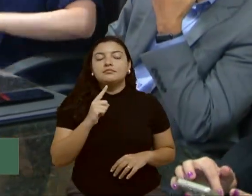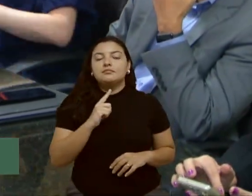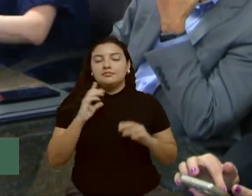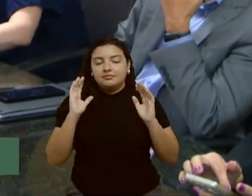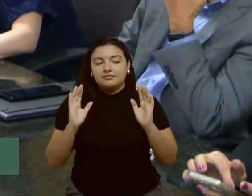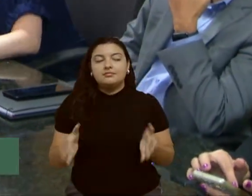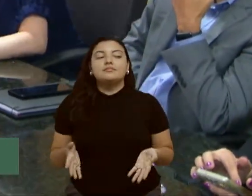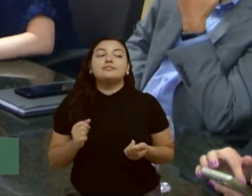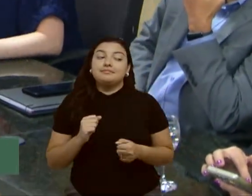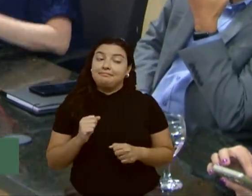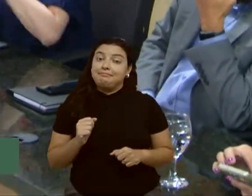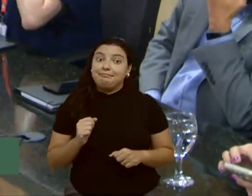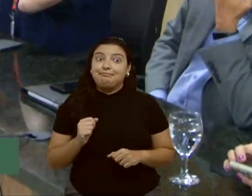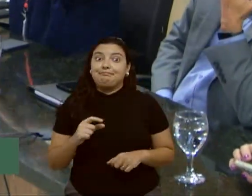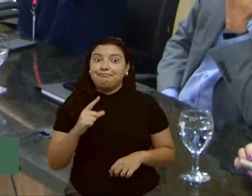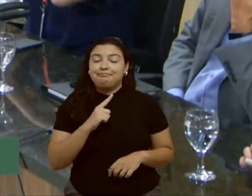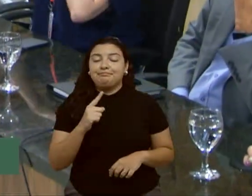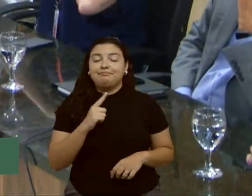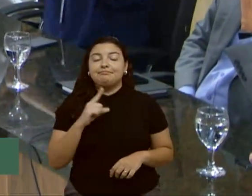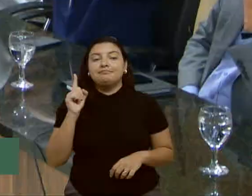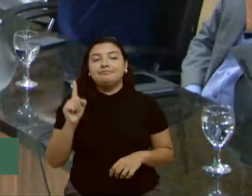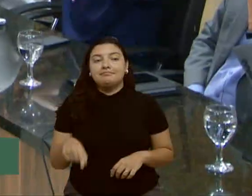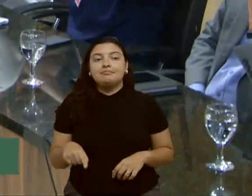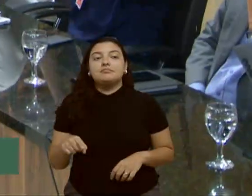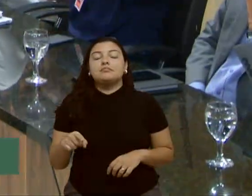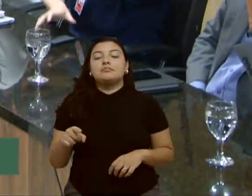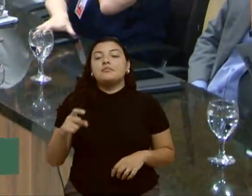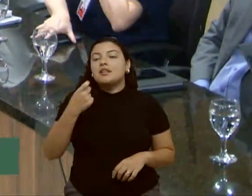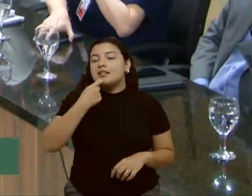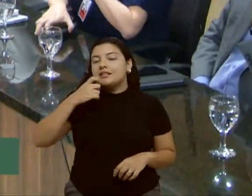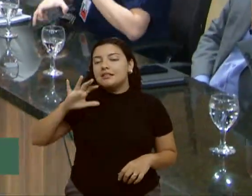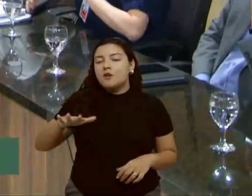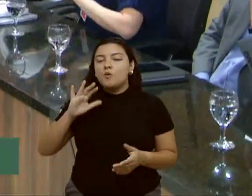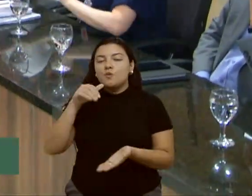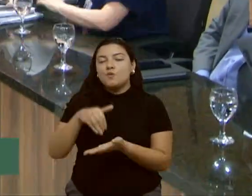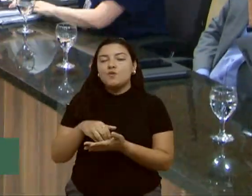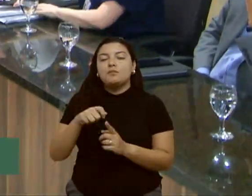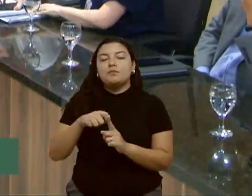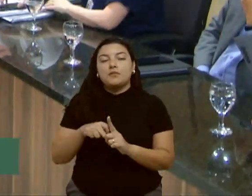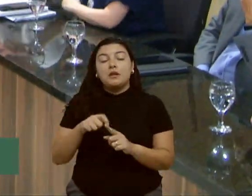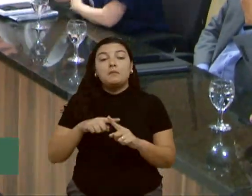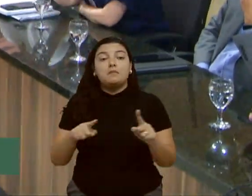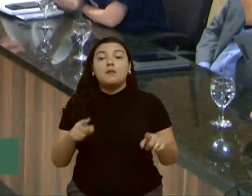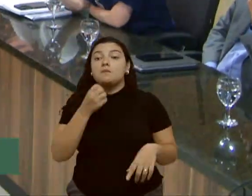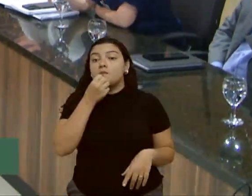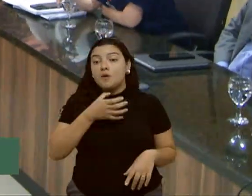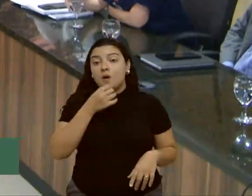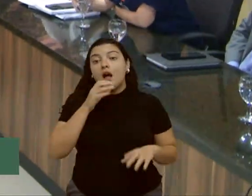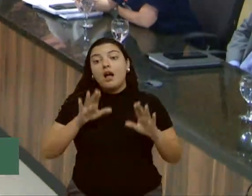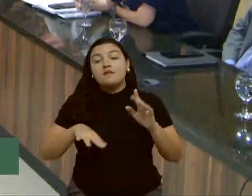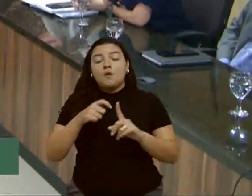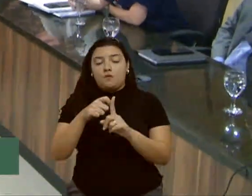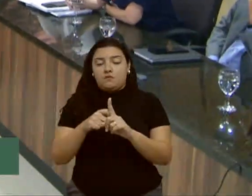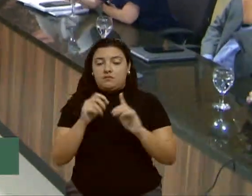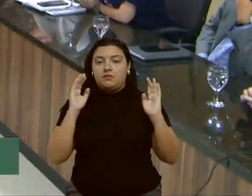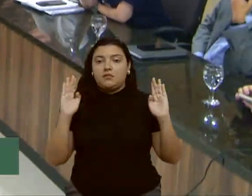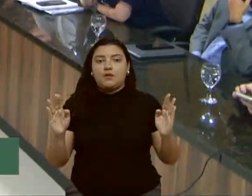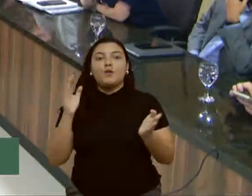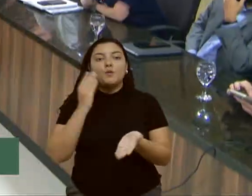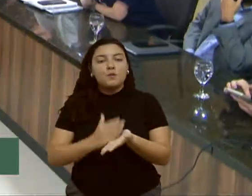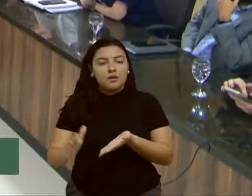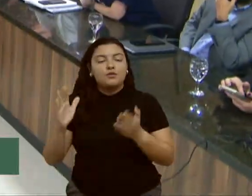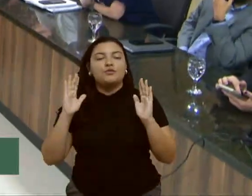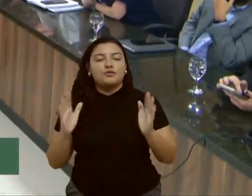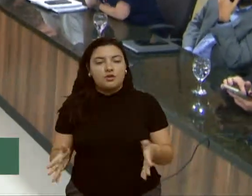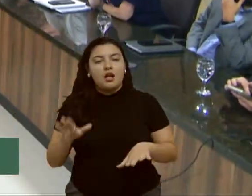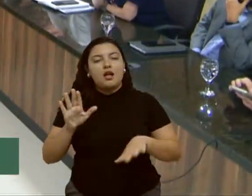geralmente no dia mesmo, né, da Black Friday, a gente sabe que Black Friday é a última sexta-feira, mas o negócio está sendo tão bom que às vezes passa o mês, já começou inclusive, né?